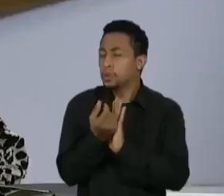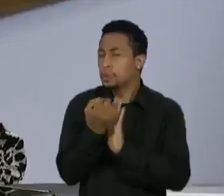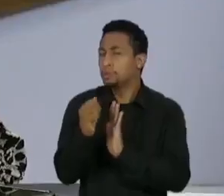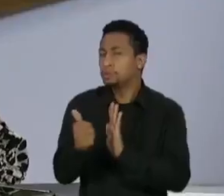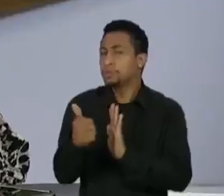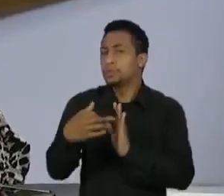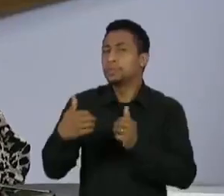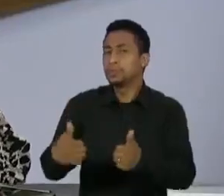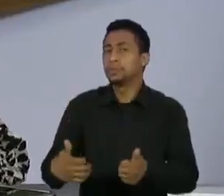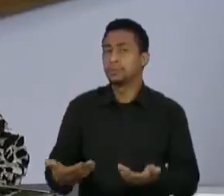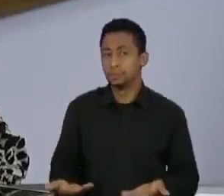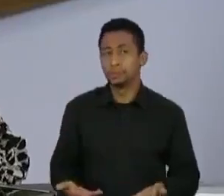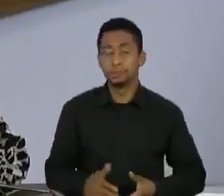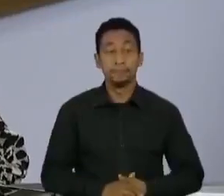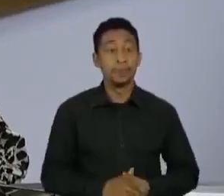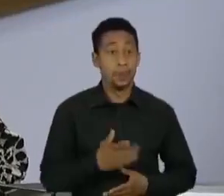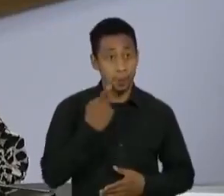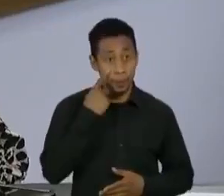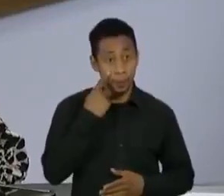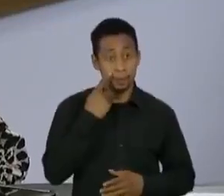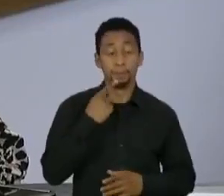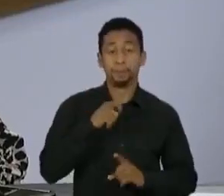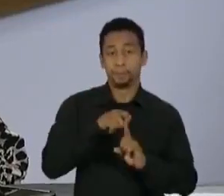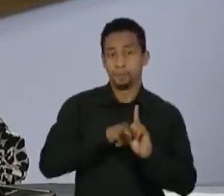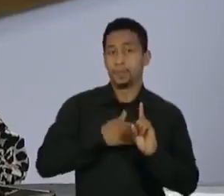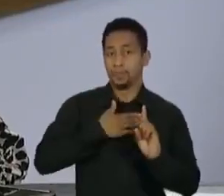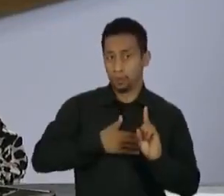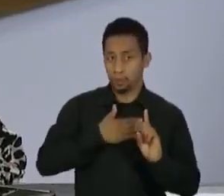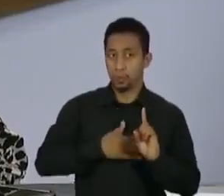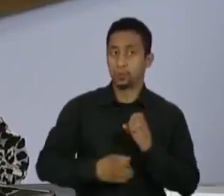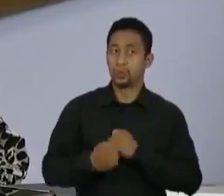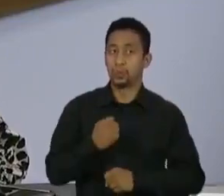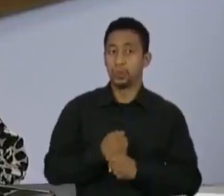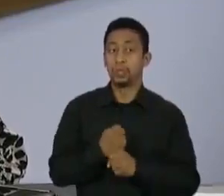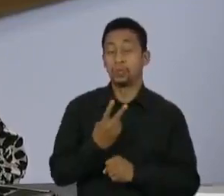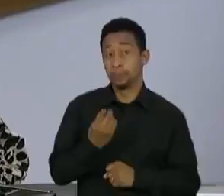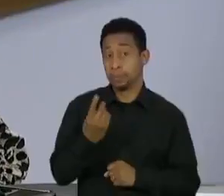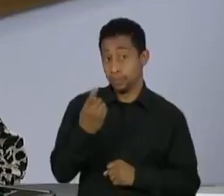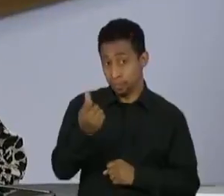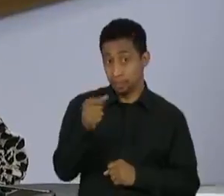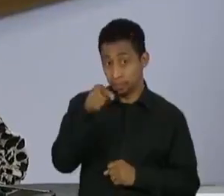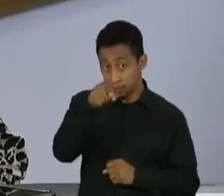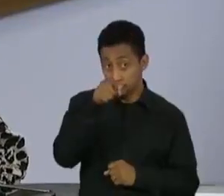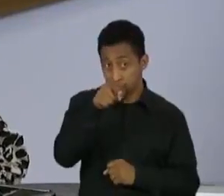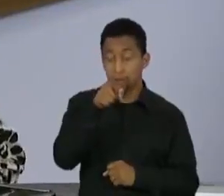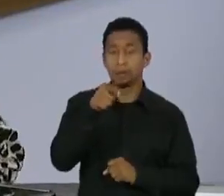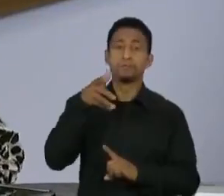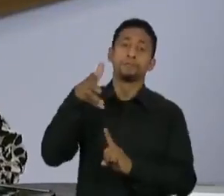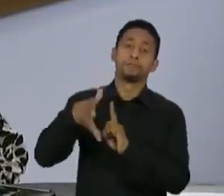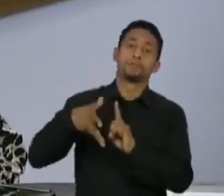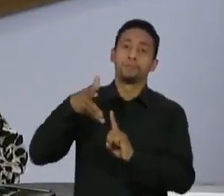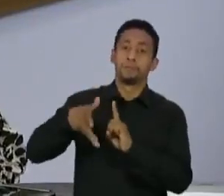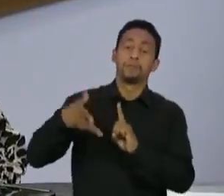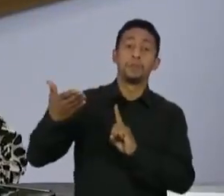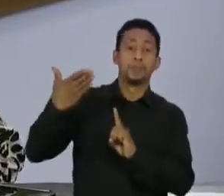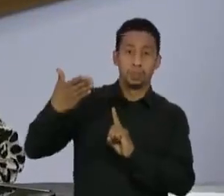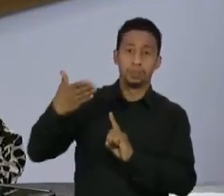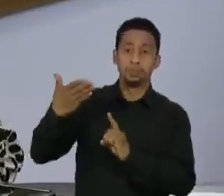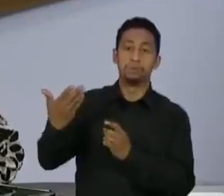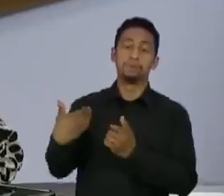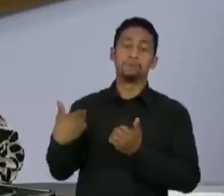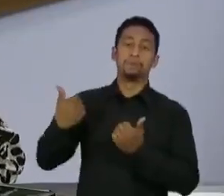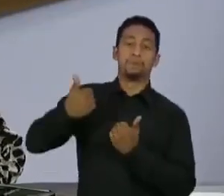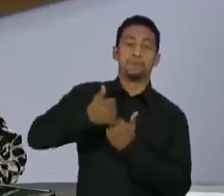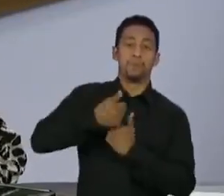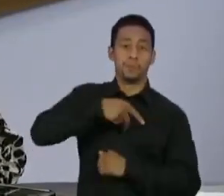Presidente, em agosto de 2016, o senhor fez o seu primeiro pronunciamento como presidente do Brasil. Recordar é viver, né?